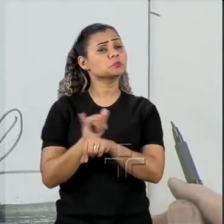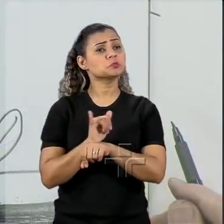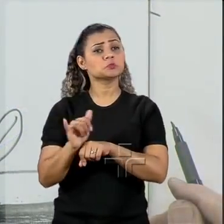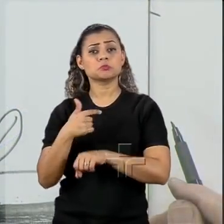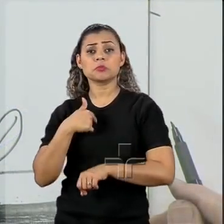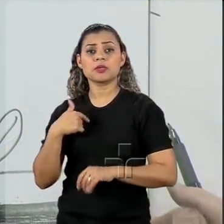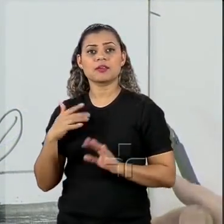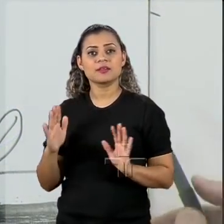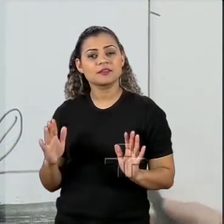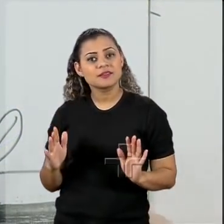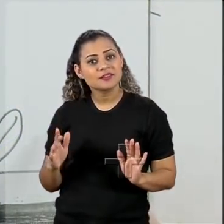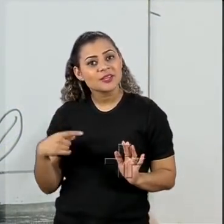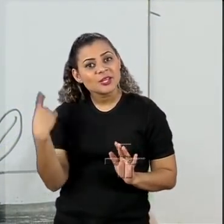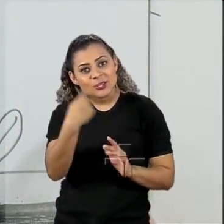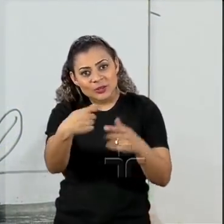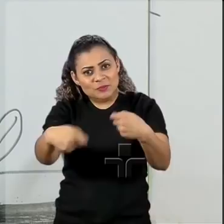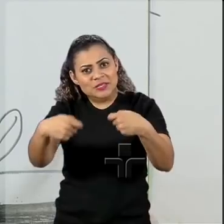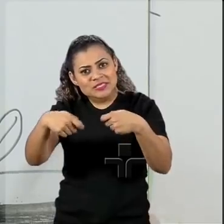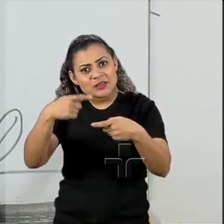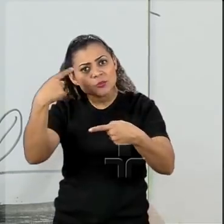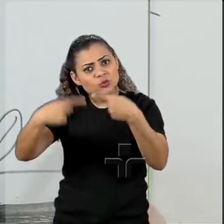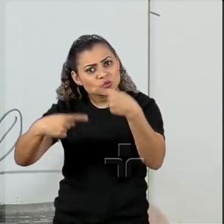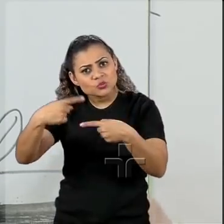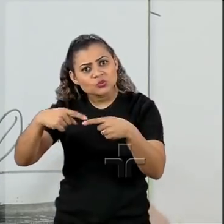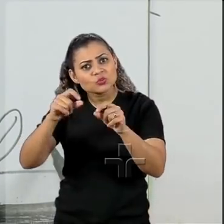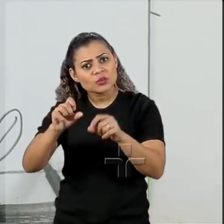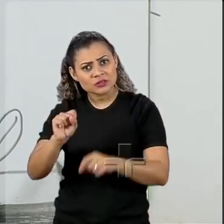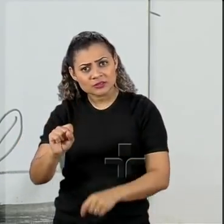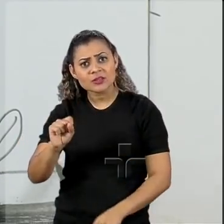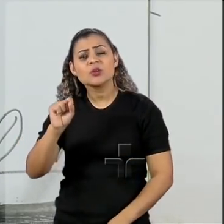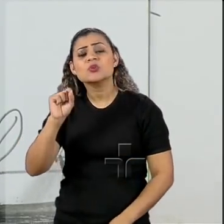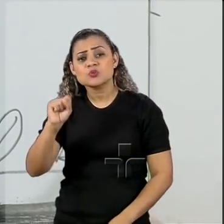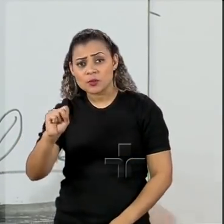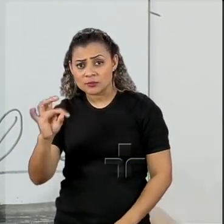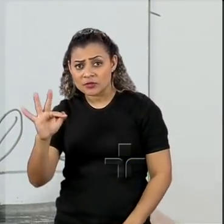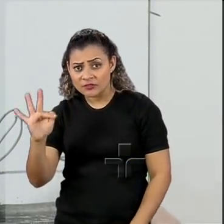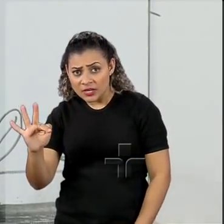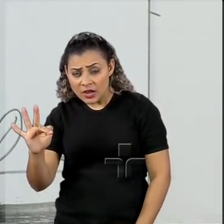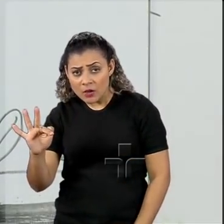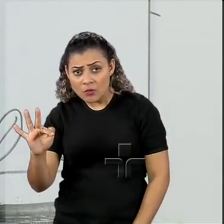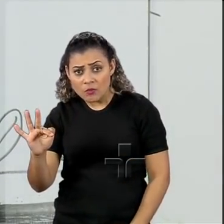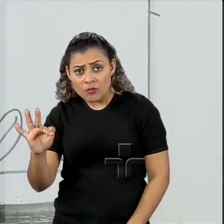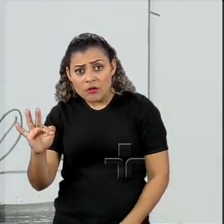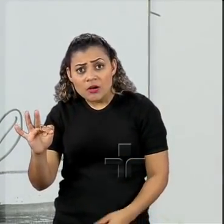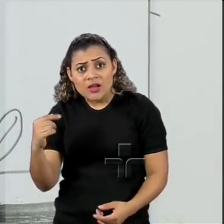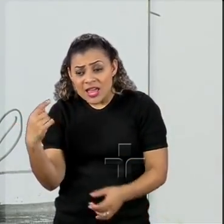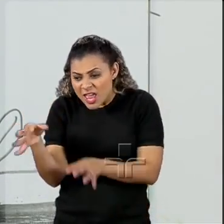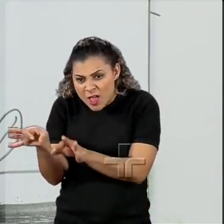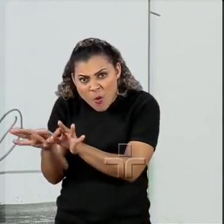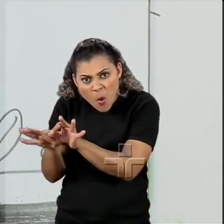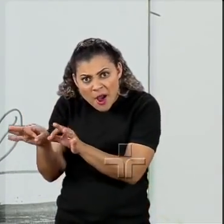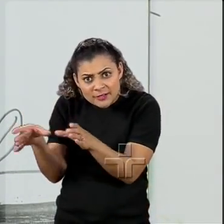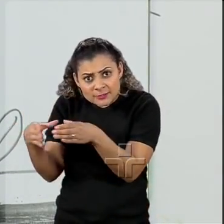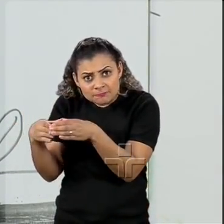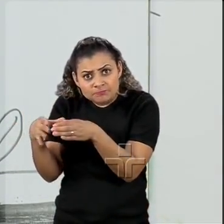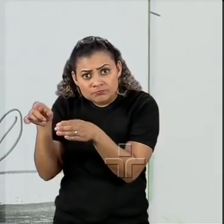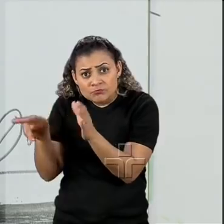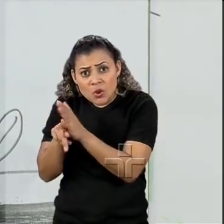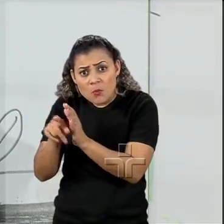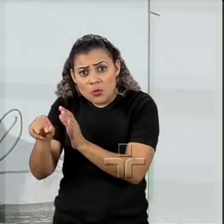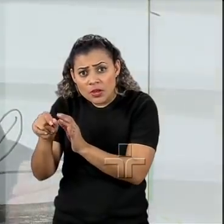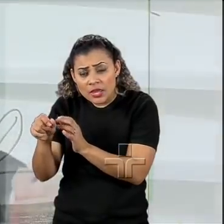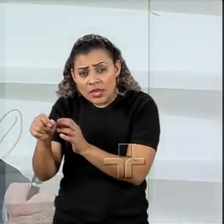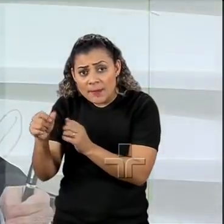que nós precisamos discutir é que o Supremo Tribunal Federal ele se organiza internamente de modo a atribuir aos